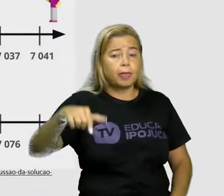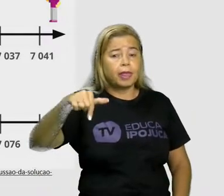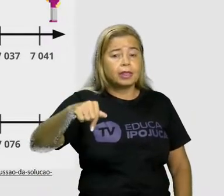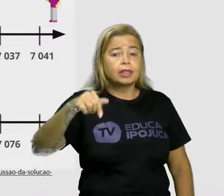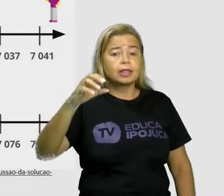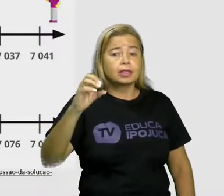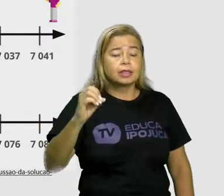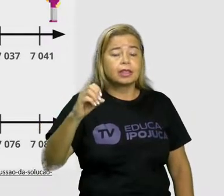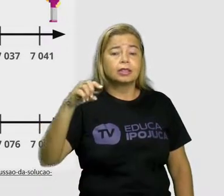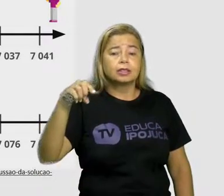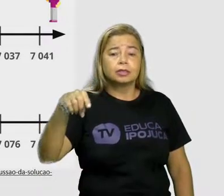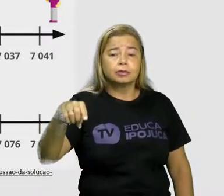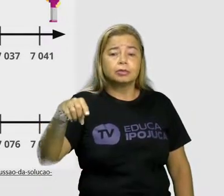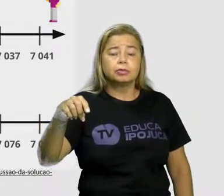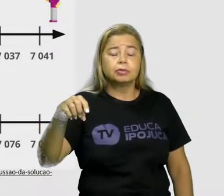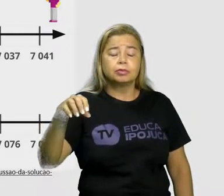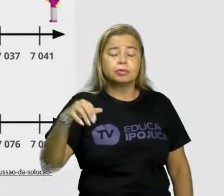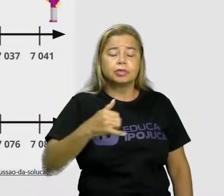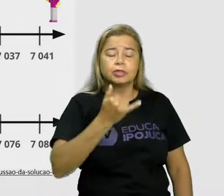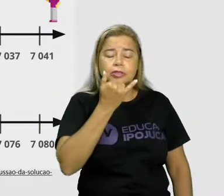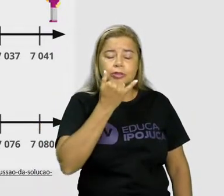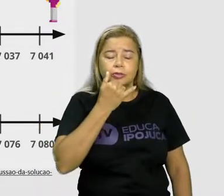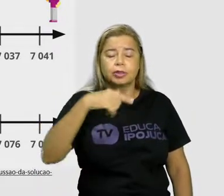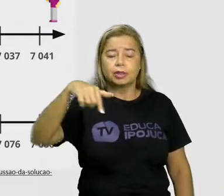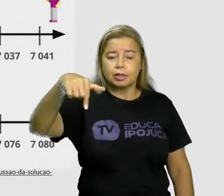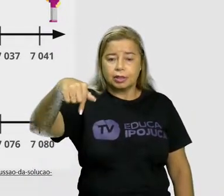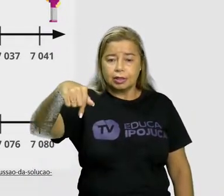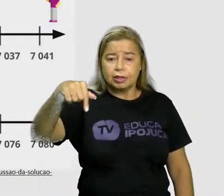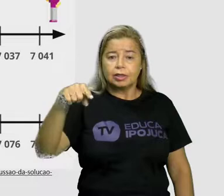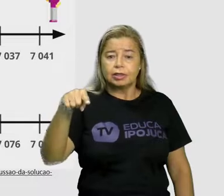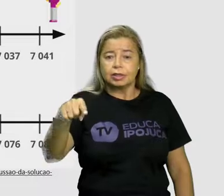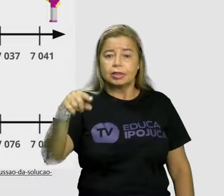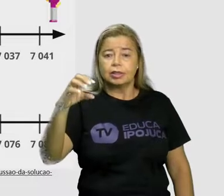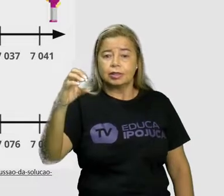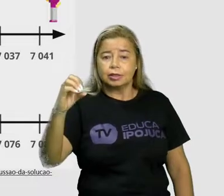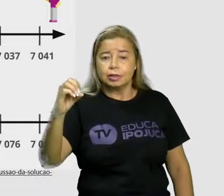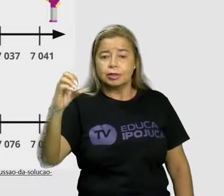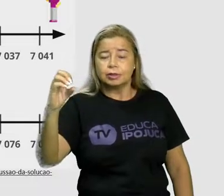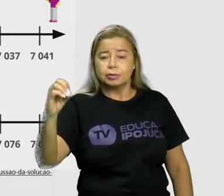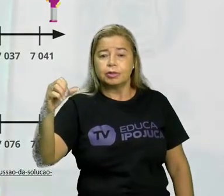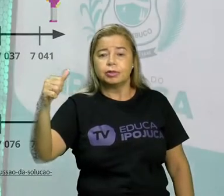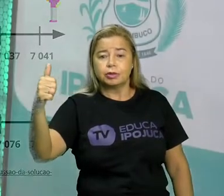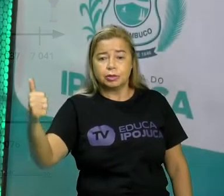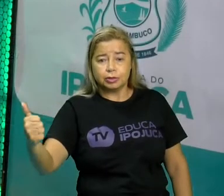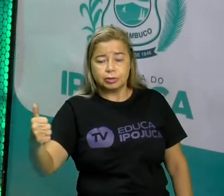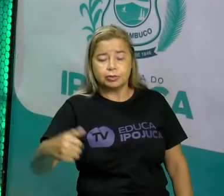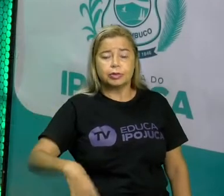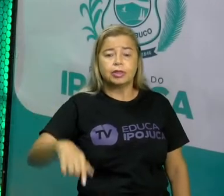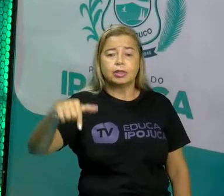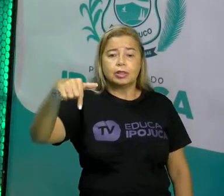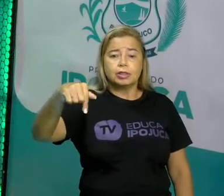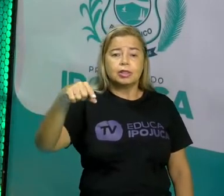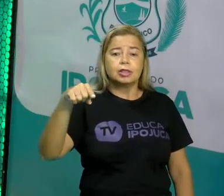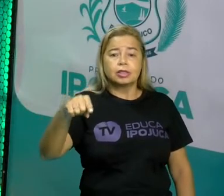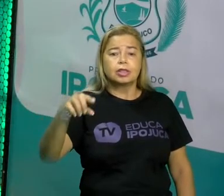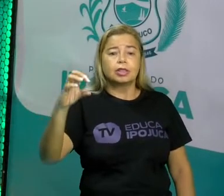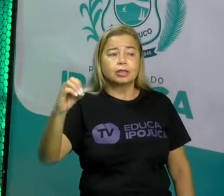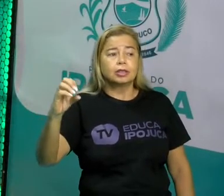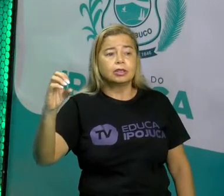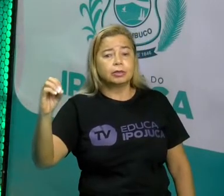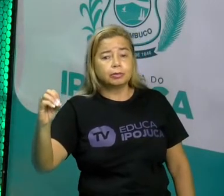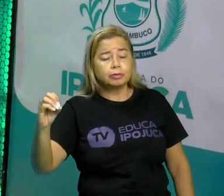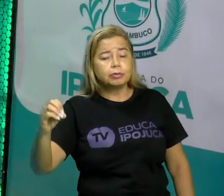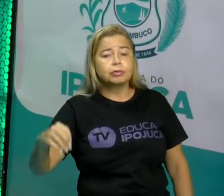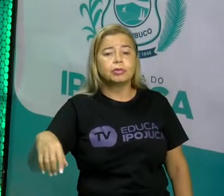7.005 e 9. 9, vamos com 9. 10, 11,